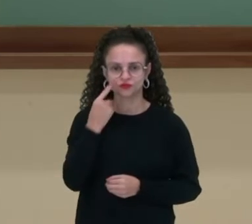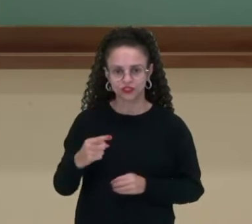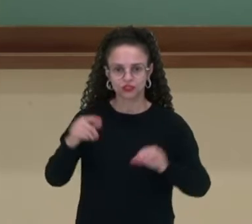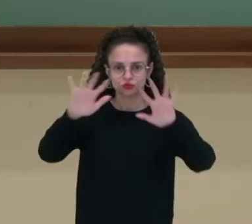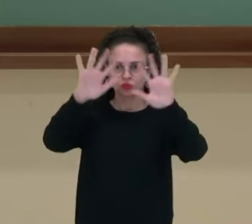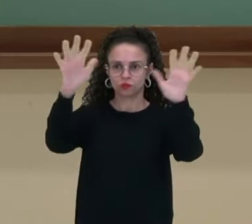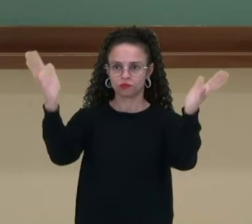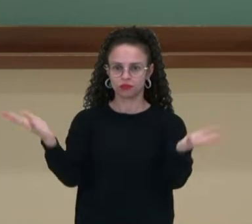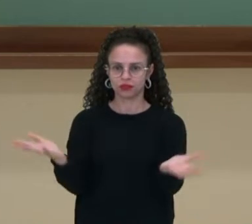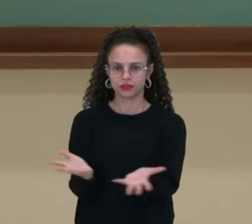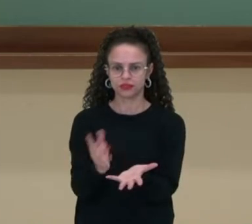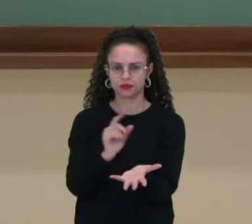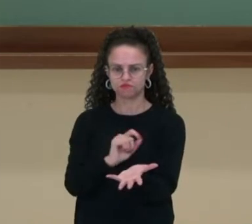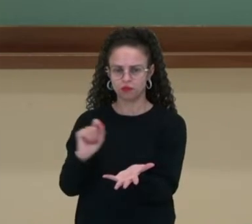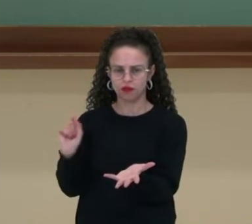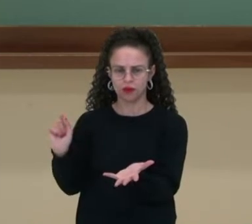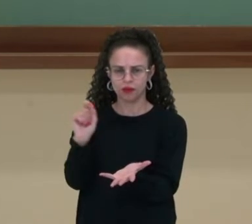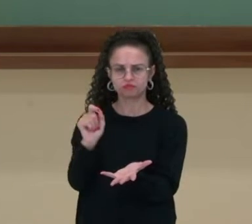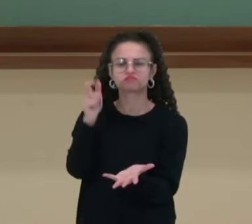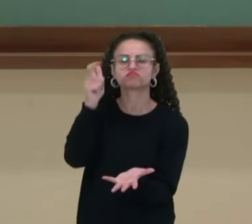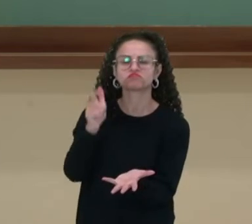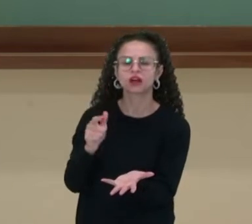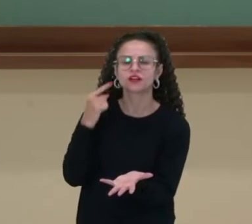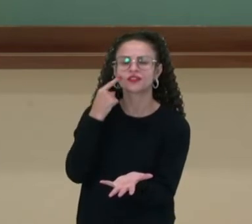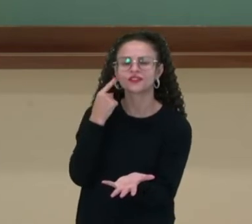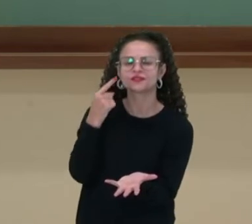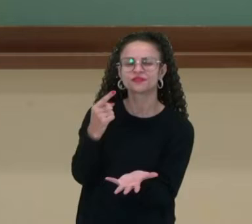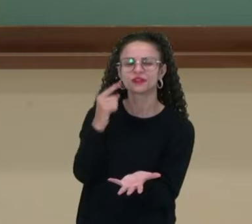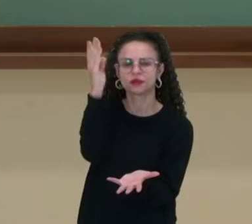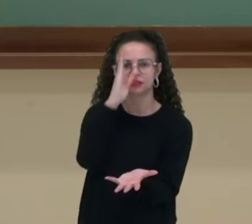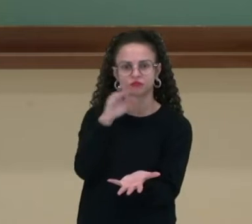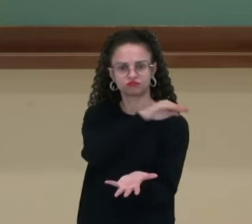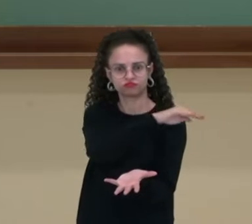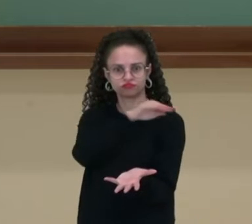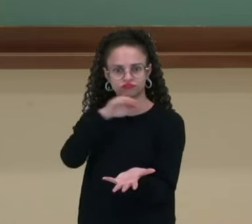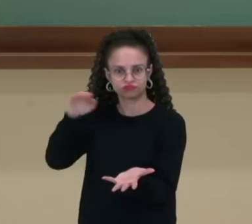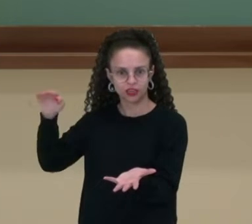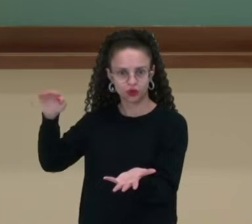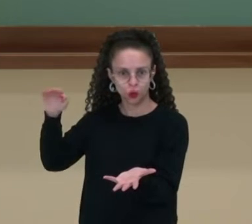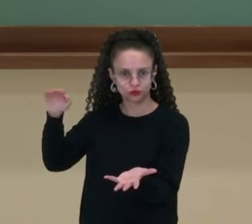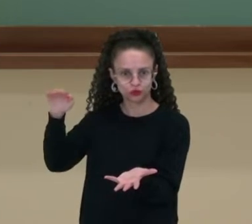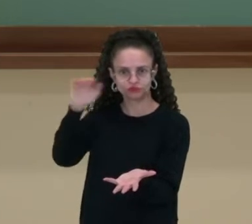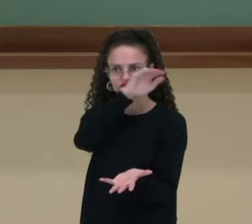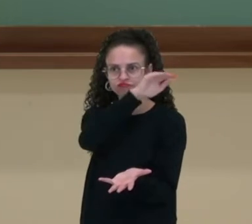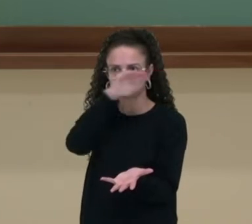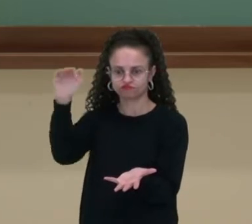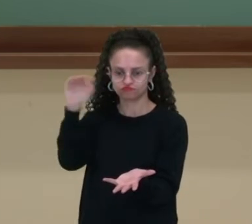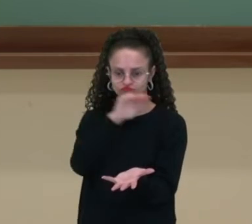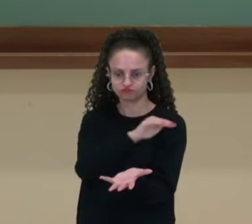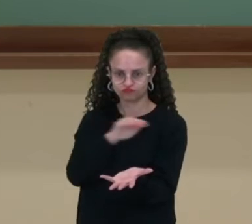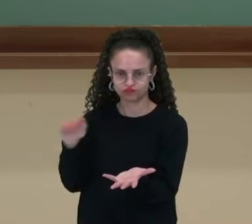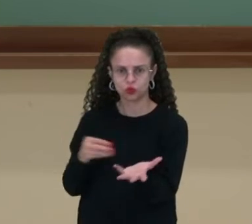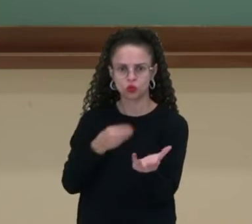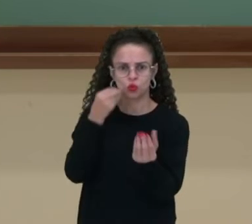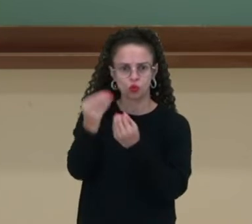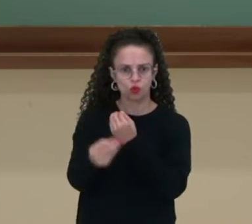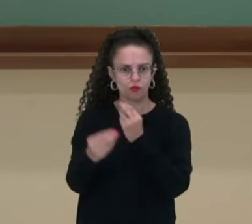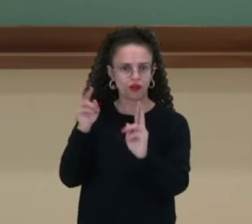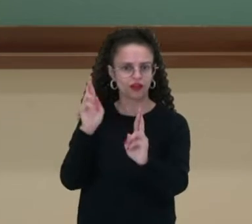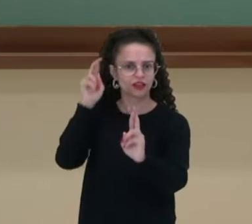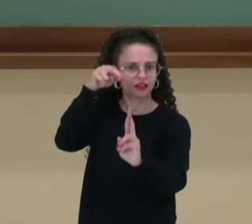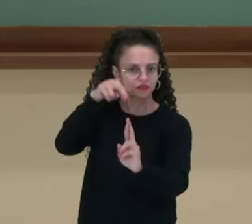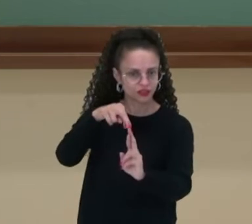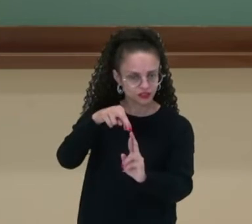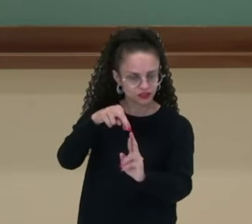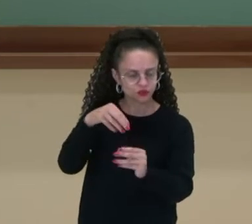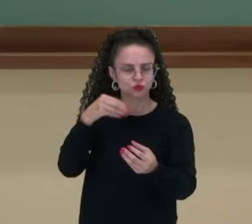Então, quais são os pontos de referência, né? A linha do Equador, a linha do meridiano de Greenwich, são duas importantes fontes de referência para que a gente